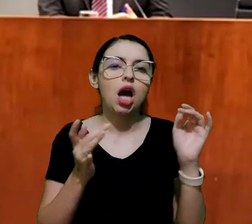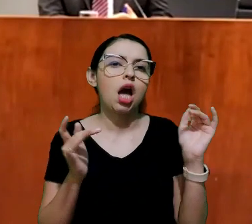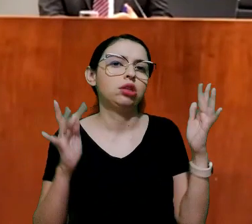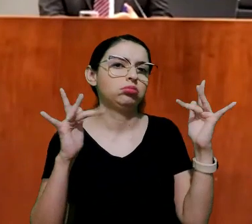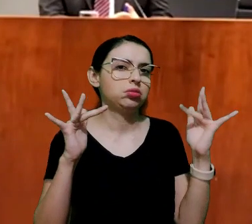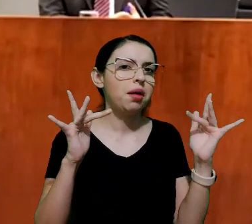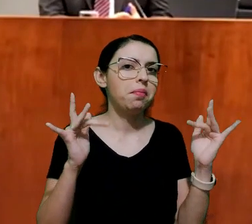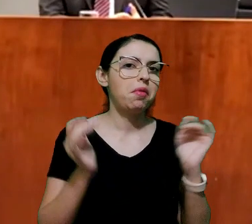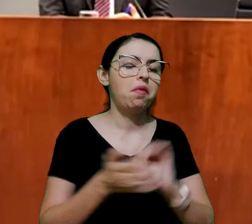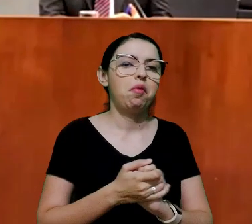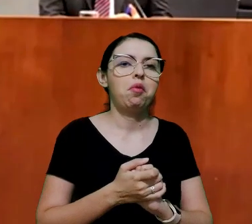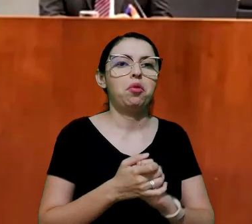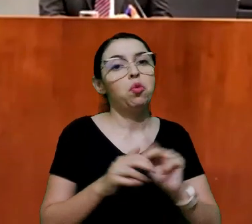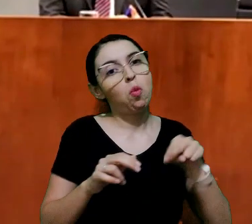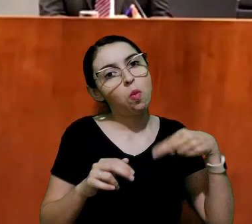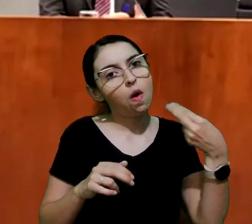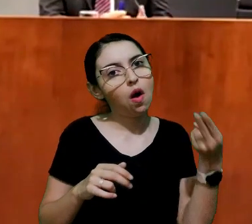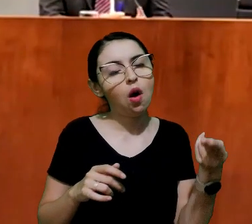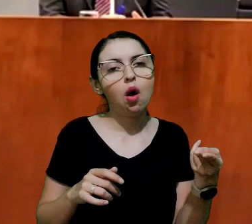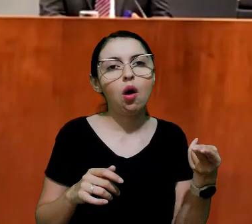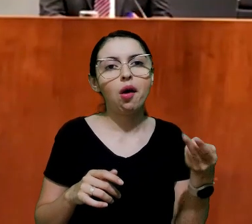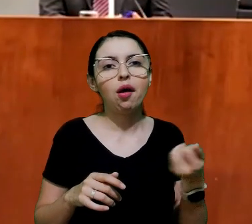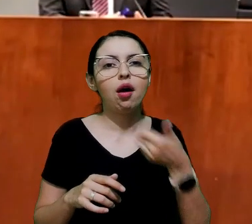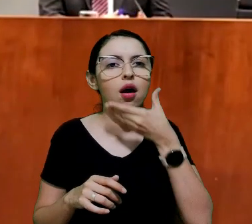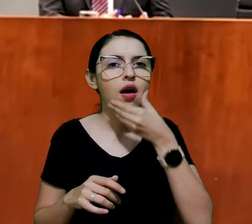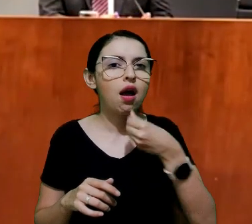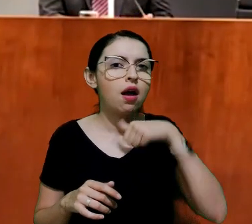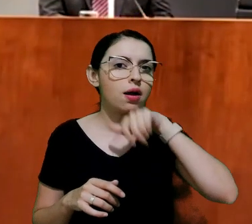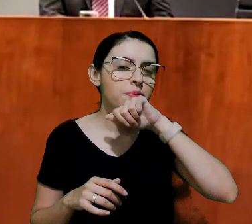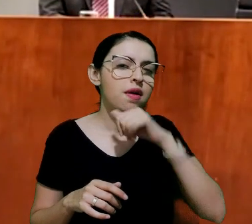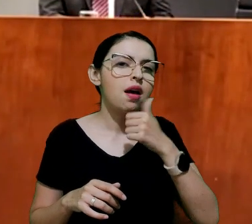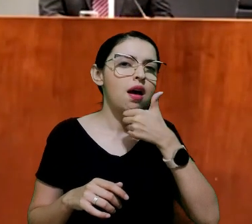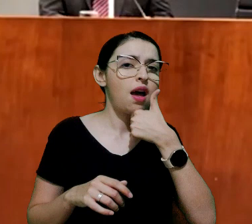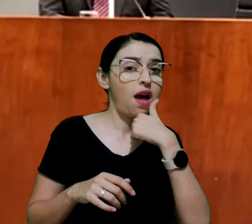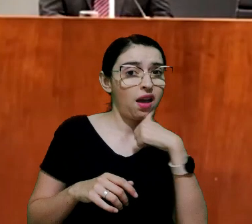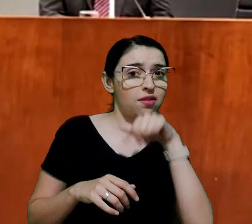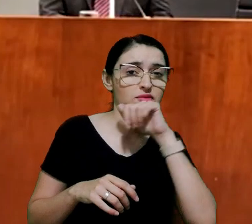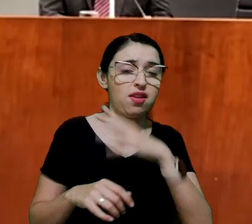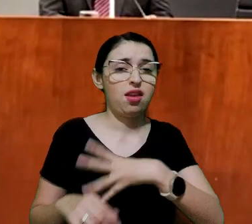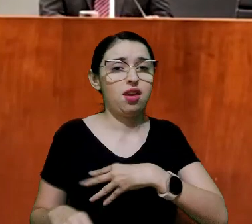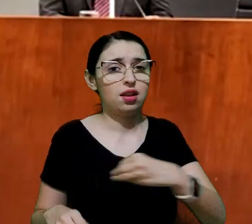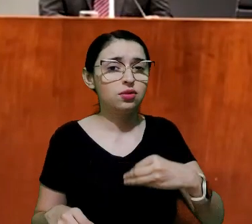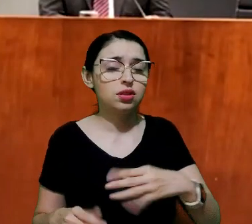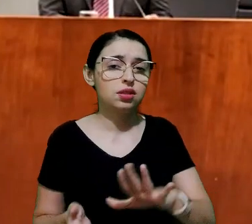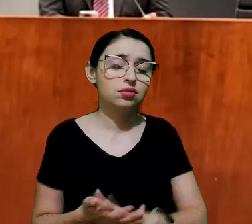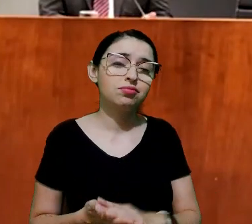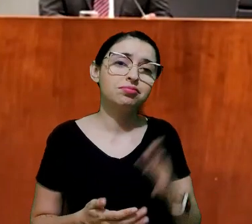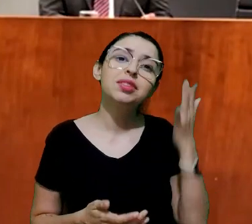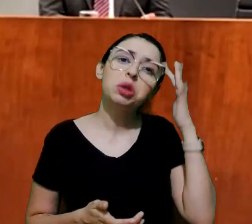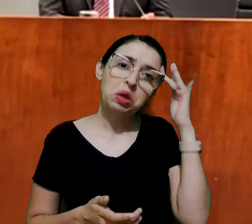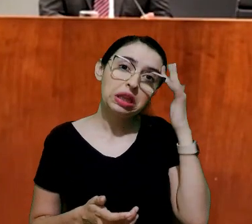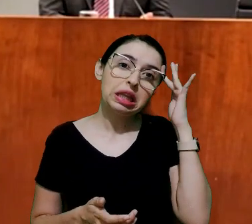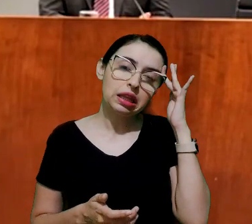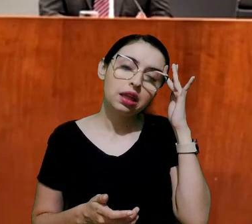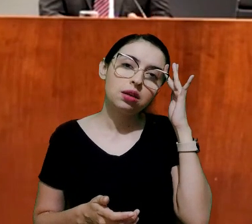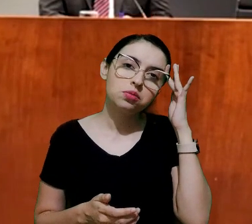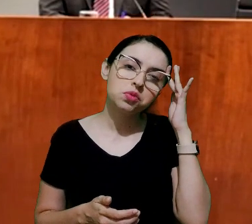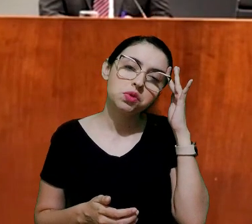conjugalidade ou uma relação de paternidade ou de maternidade. E nós sabemos